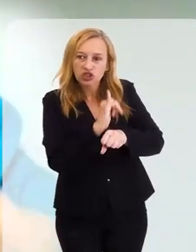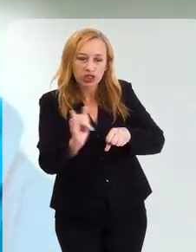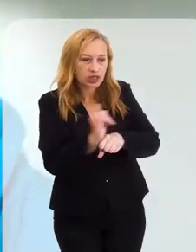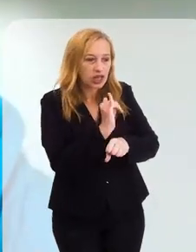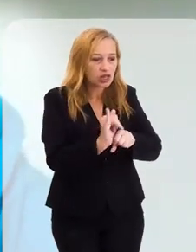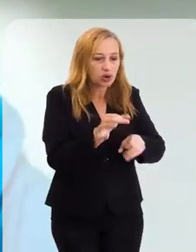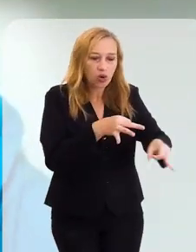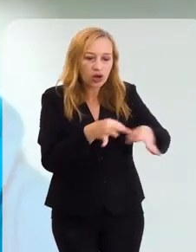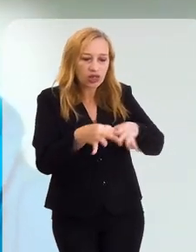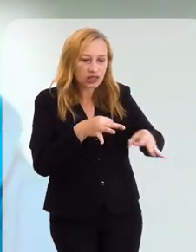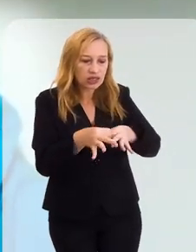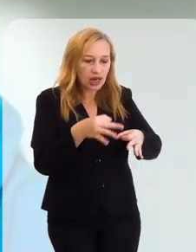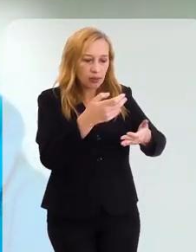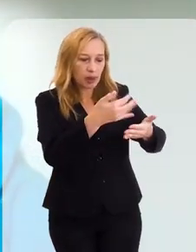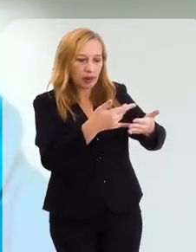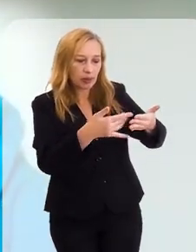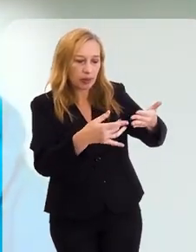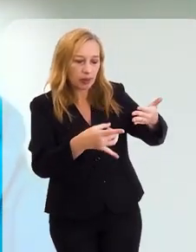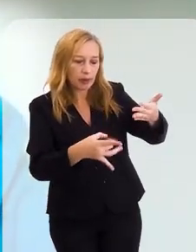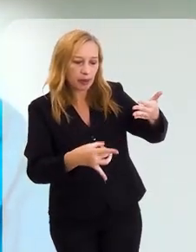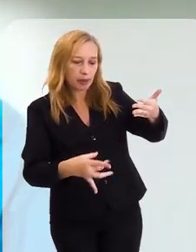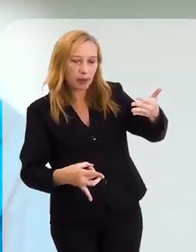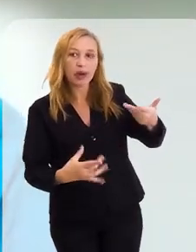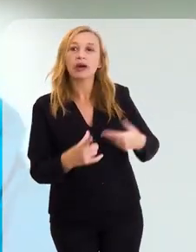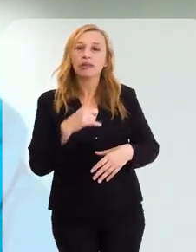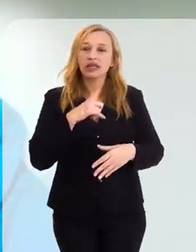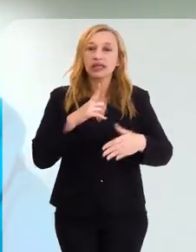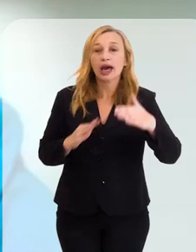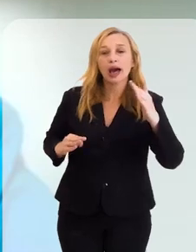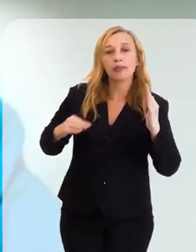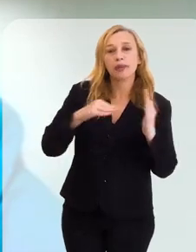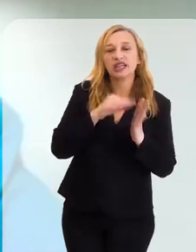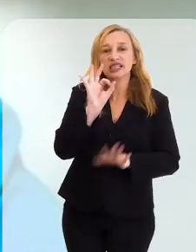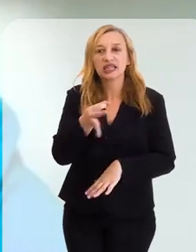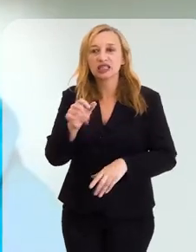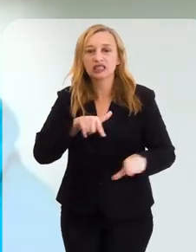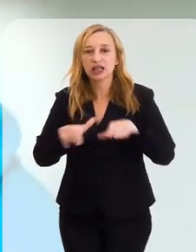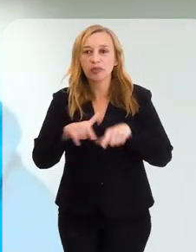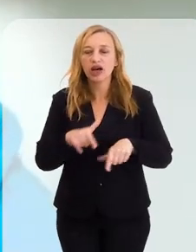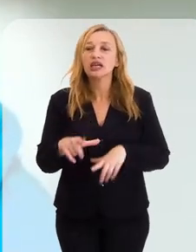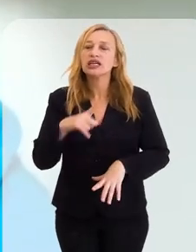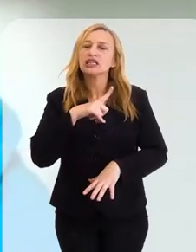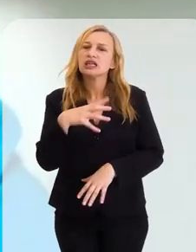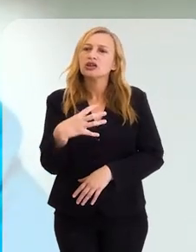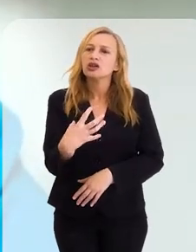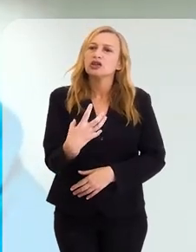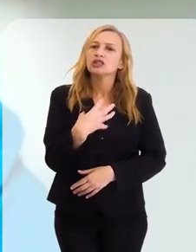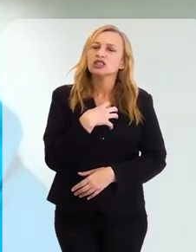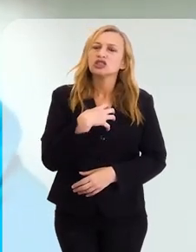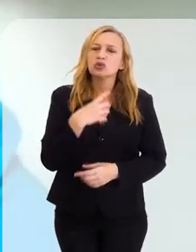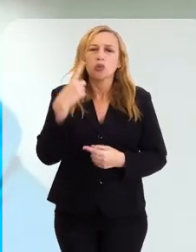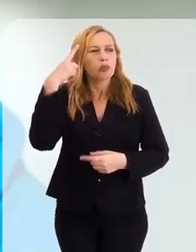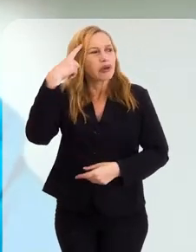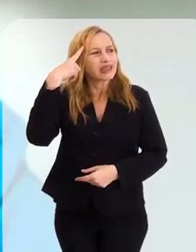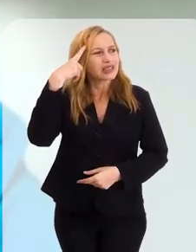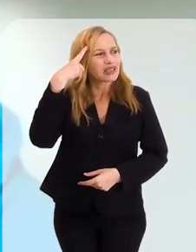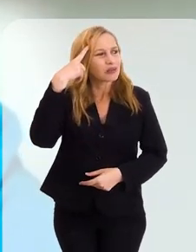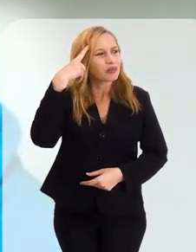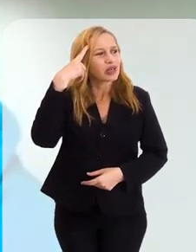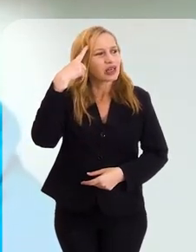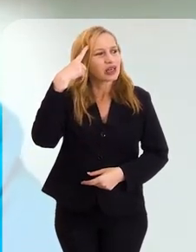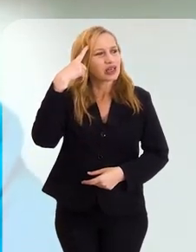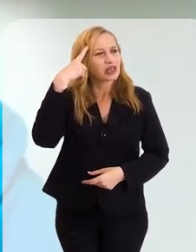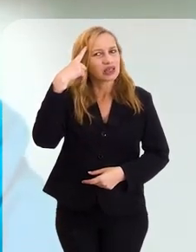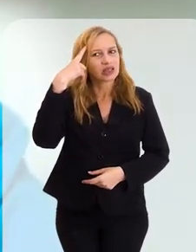disso, estabelecer a organização da minha agenda para atingir as metas de trabalho. Então, houve nesse sentido